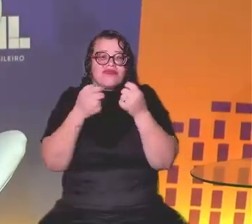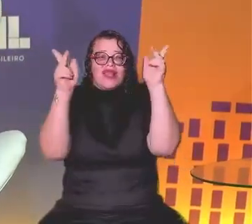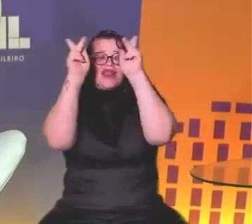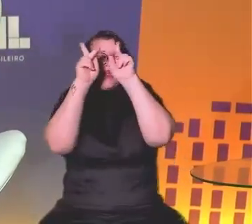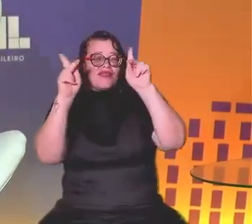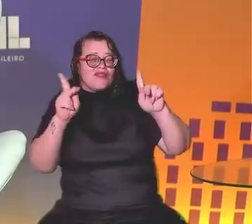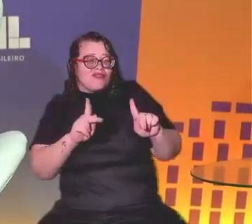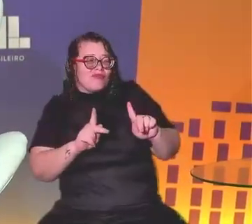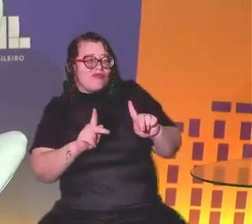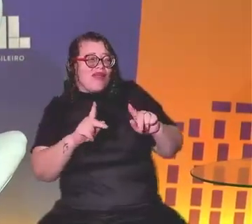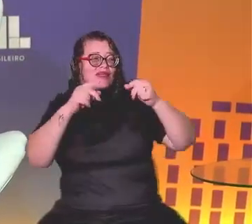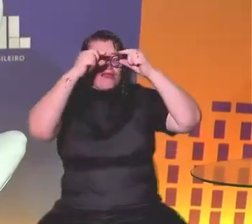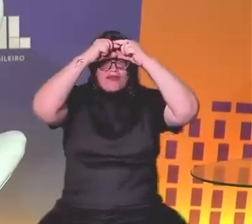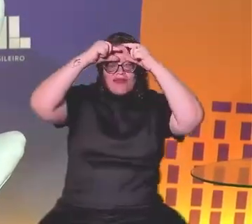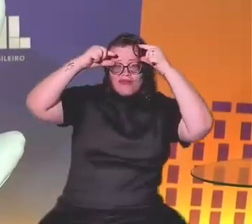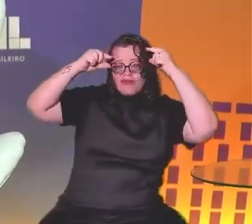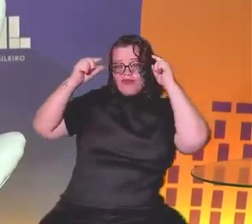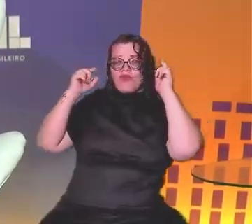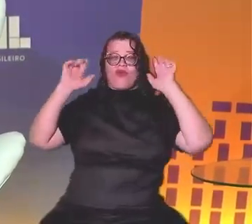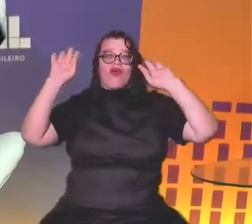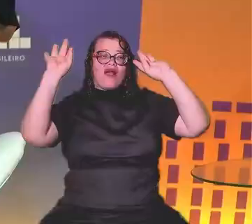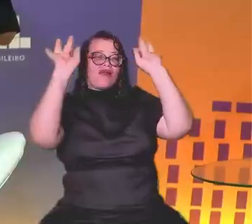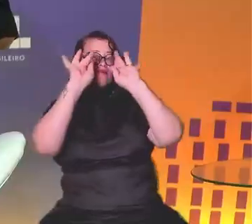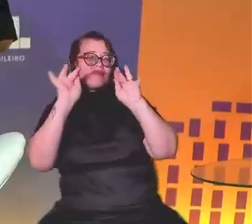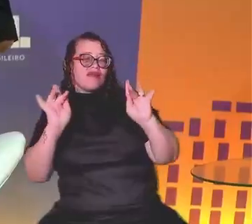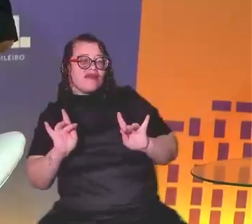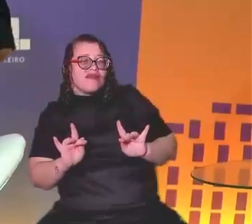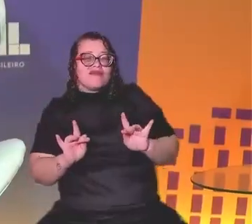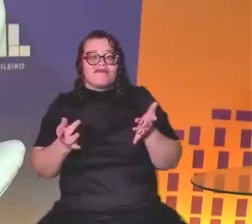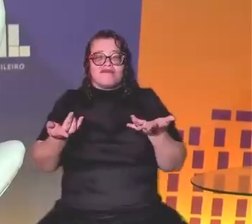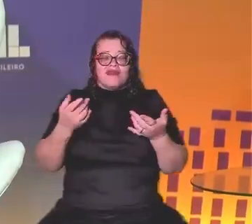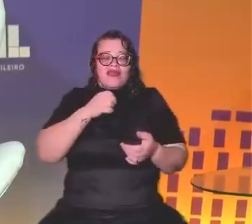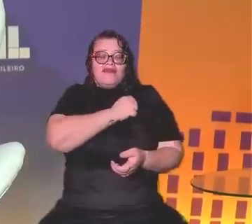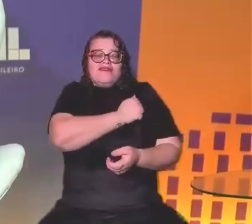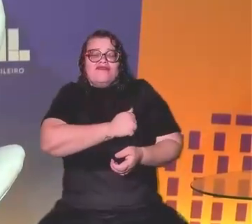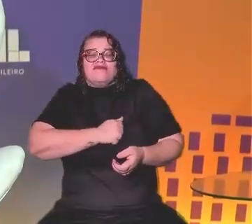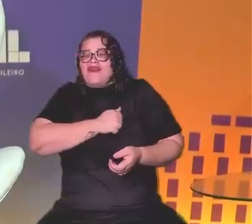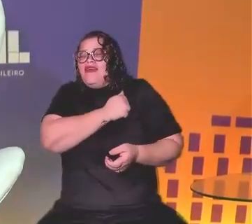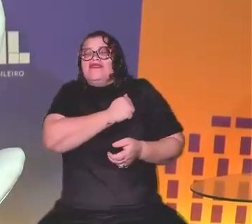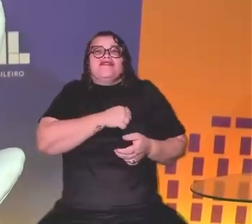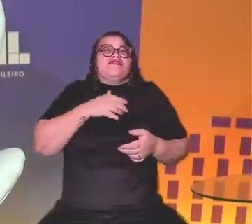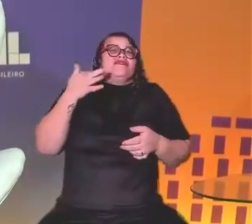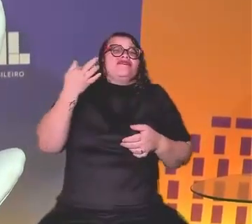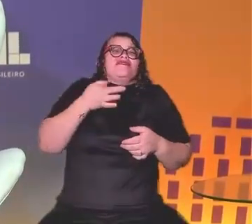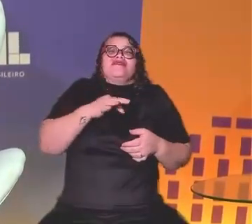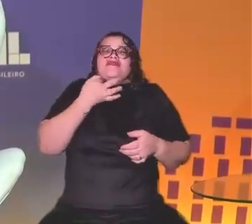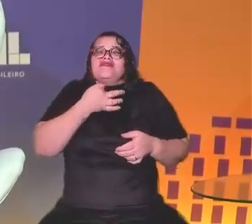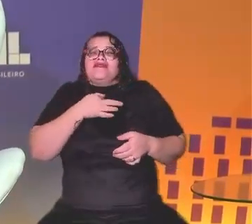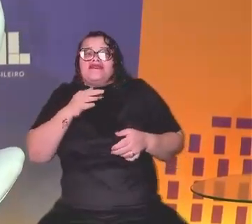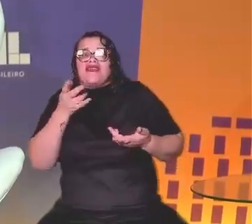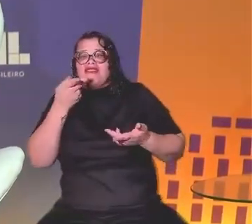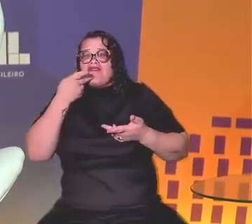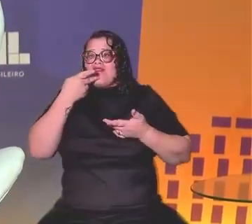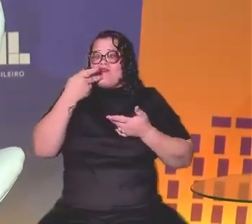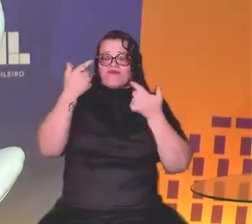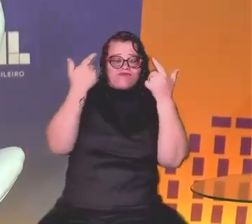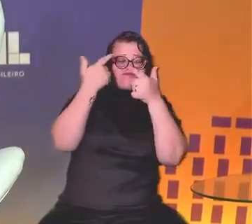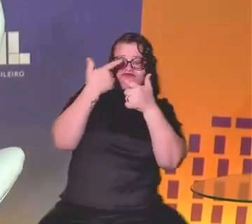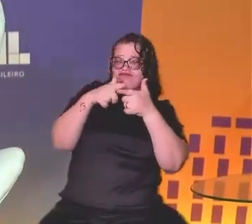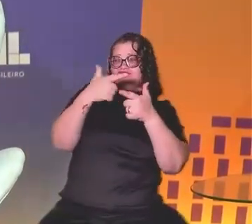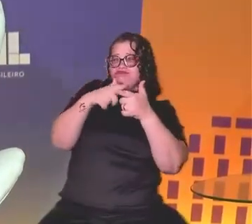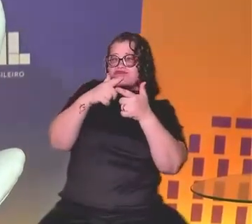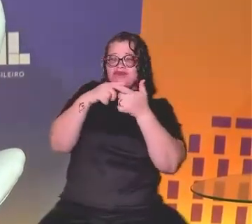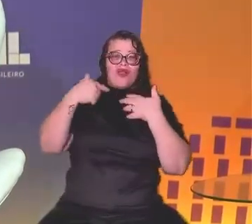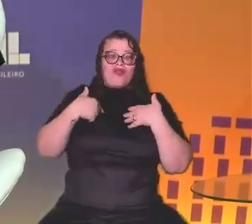eu sou hippie, se eu falar de guerra deprê. Falar de saudade dói, saudade não vai vender. Se eu falar dos meus problemas,